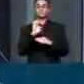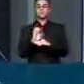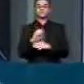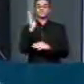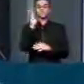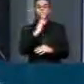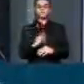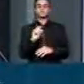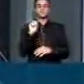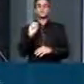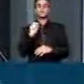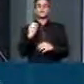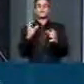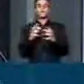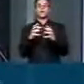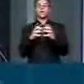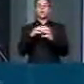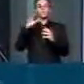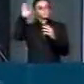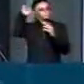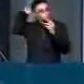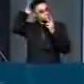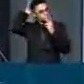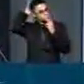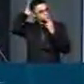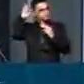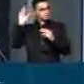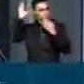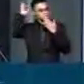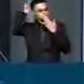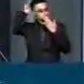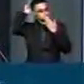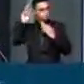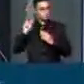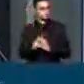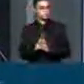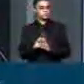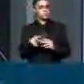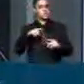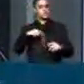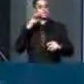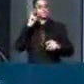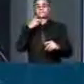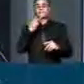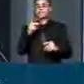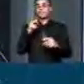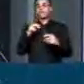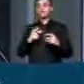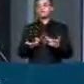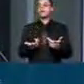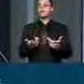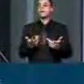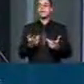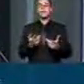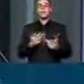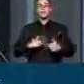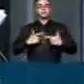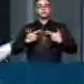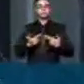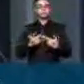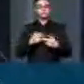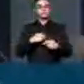reservas indígenas, das demarcações dessas terras. Eu digo luta árdua porque isso não é uma denúncia de um dia e